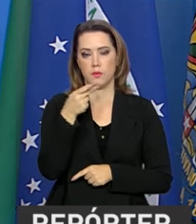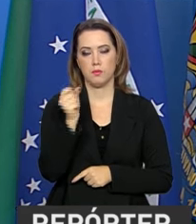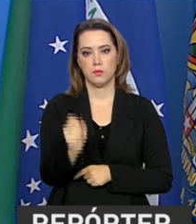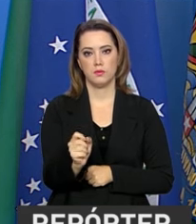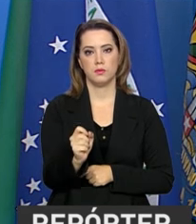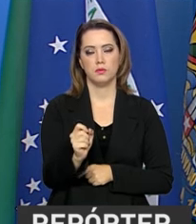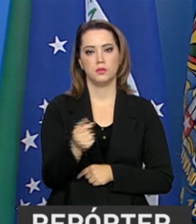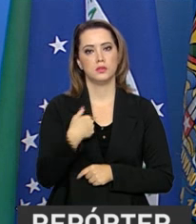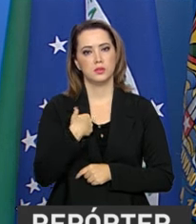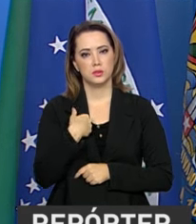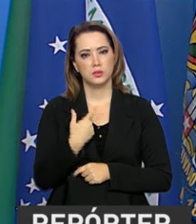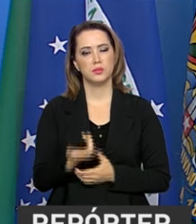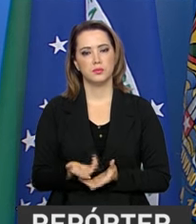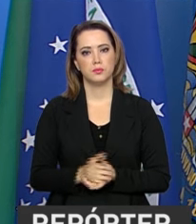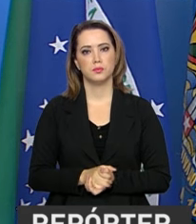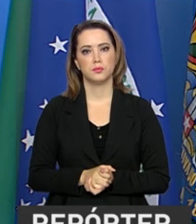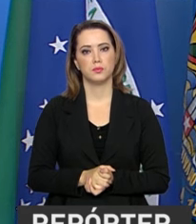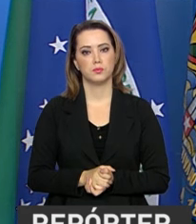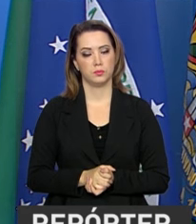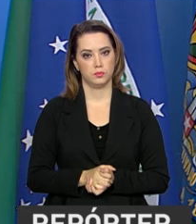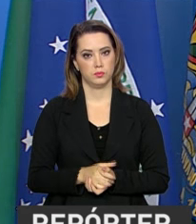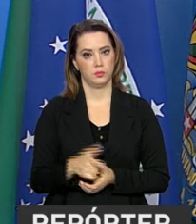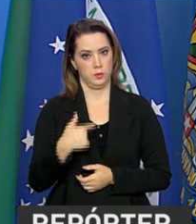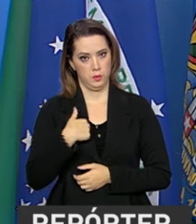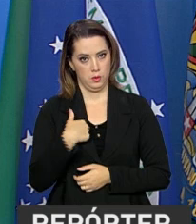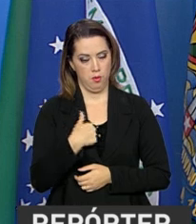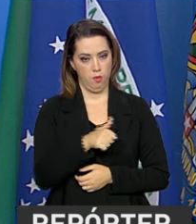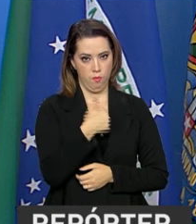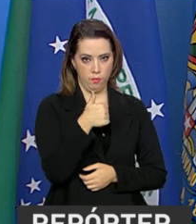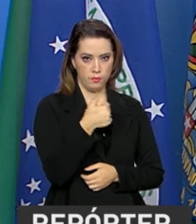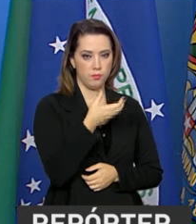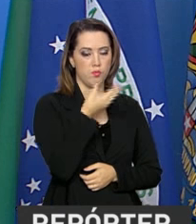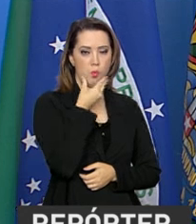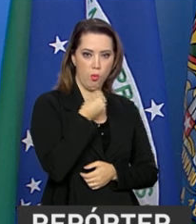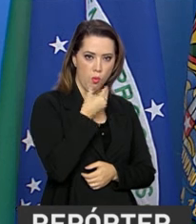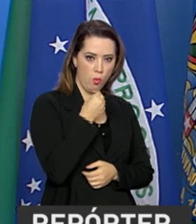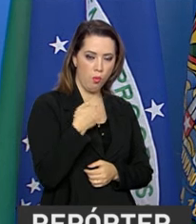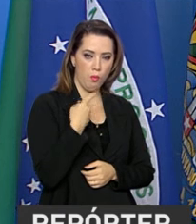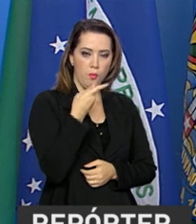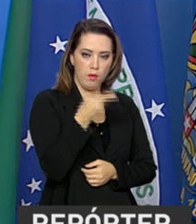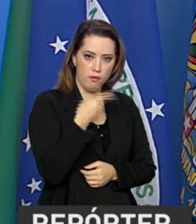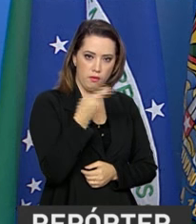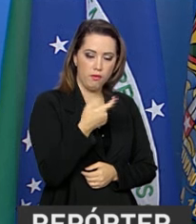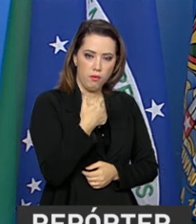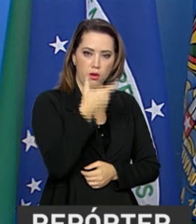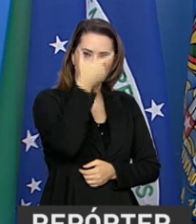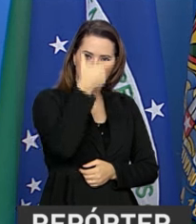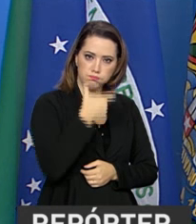falo, em primeiro lugar, como homem, como ser humano,